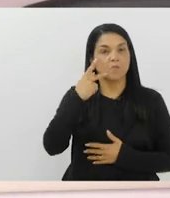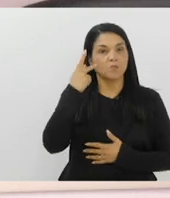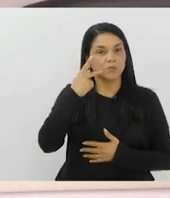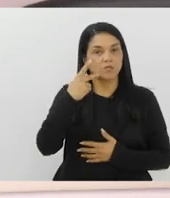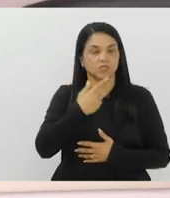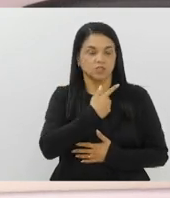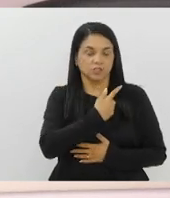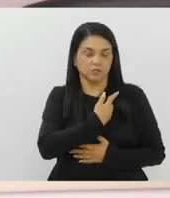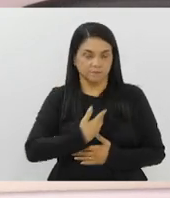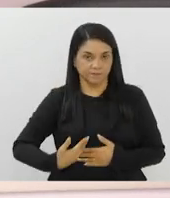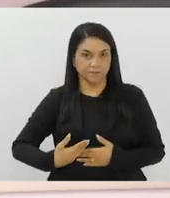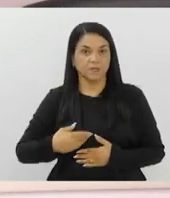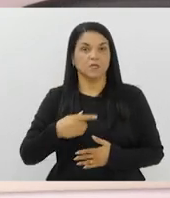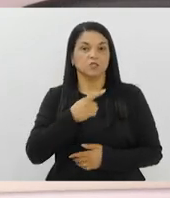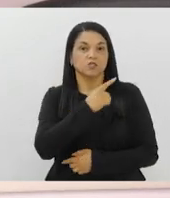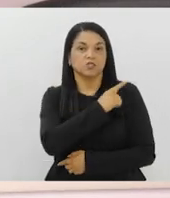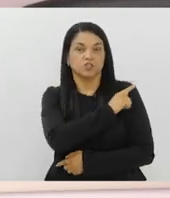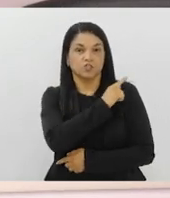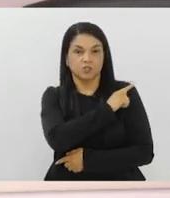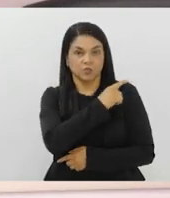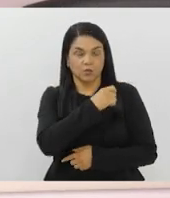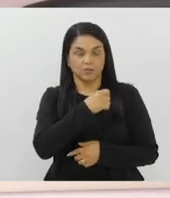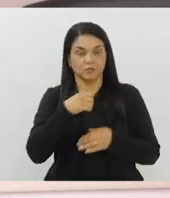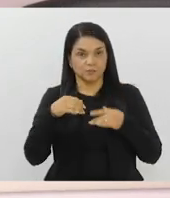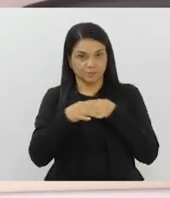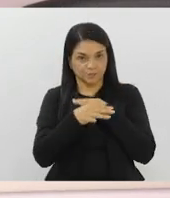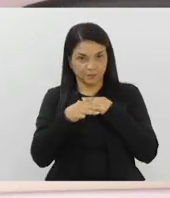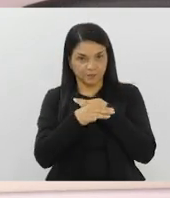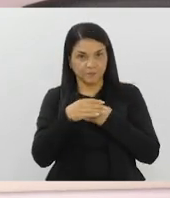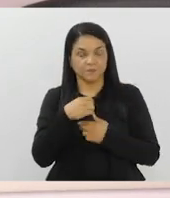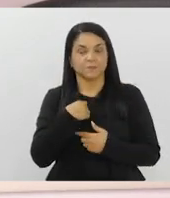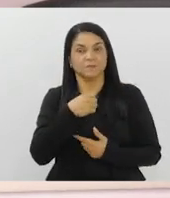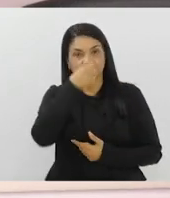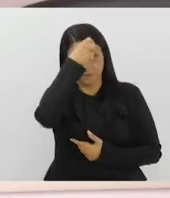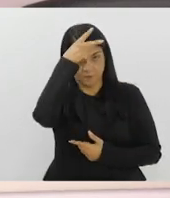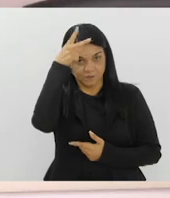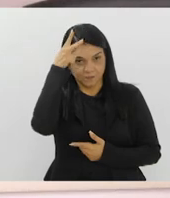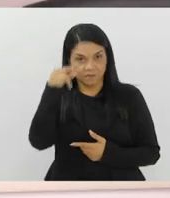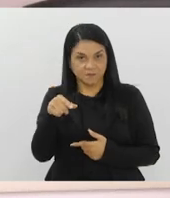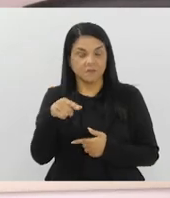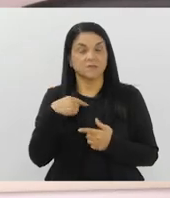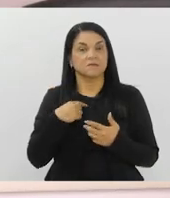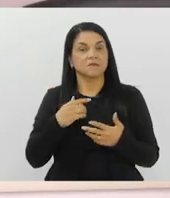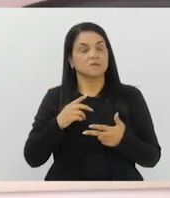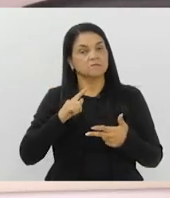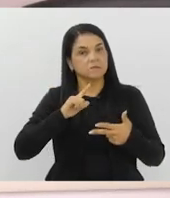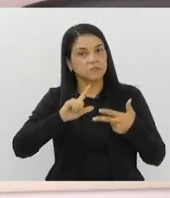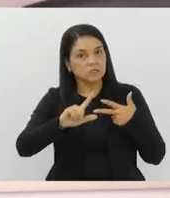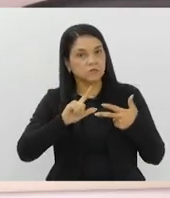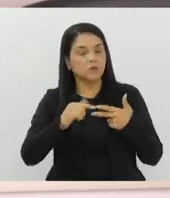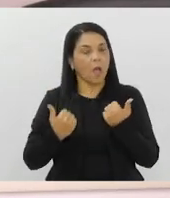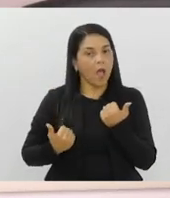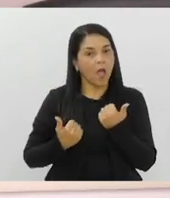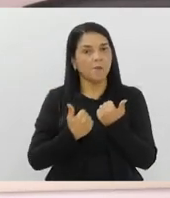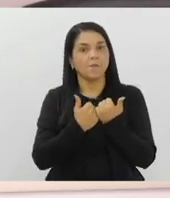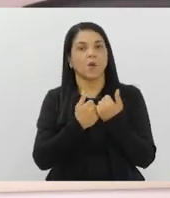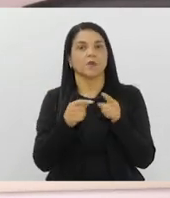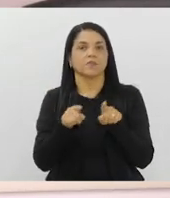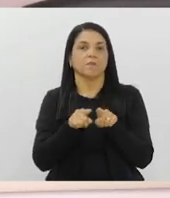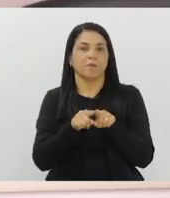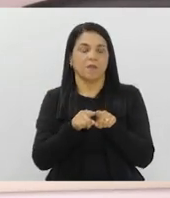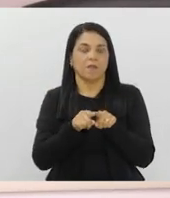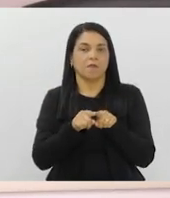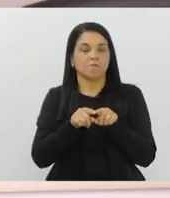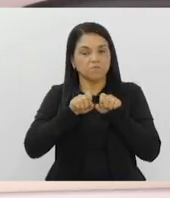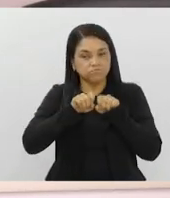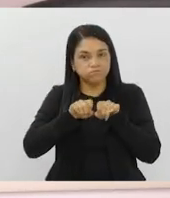gestores municipais, e aqui a gente faz um apelo, né, para todo o grupo do Legislativo, para que nos apoie também nessa causa, para que a gente venha multiplicar